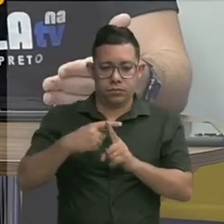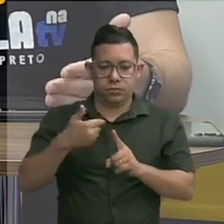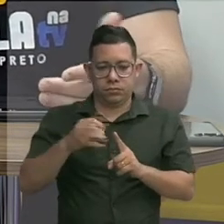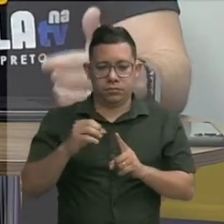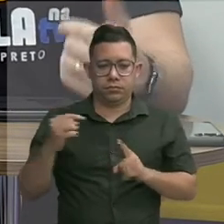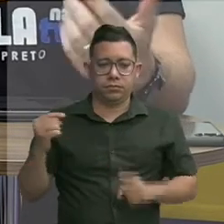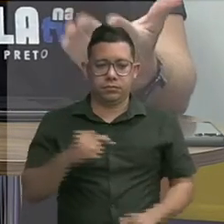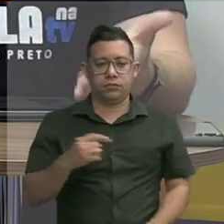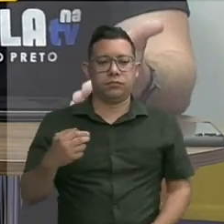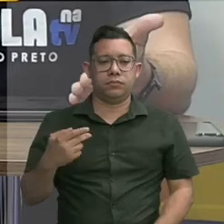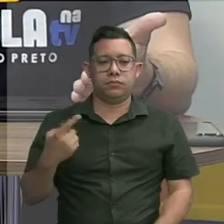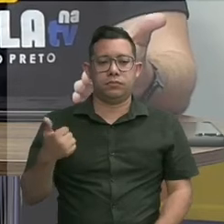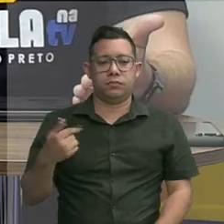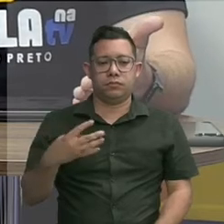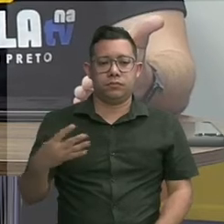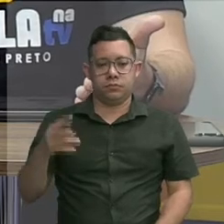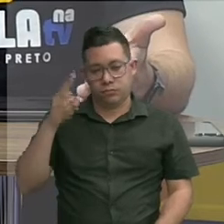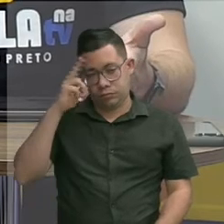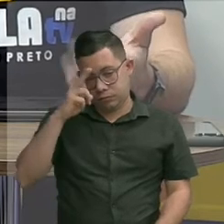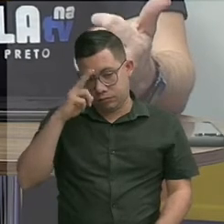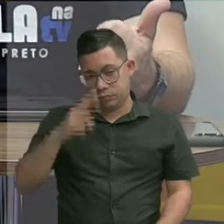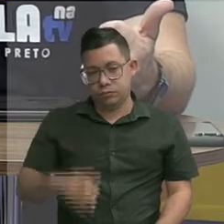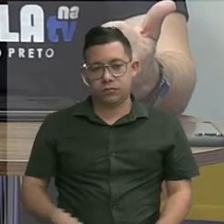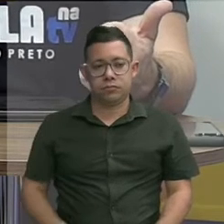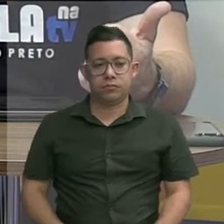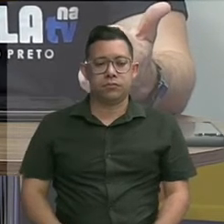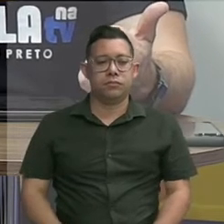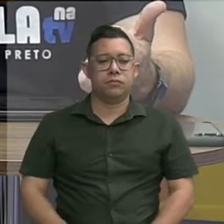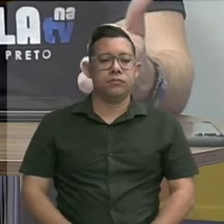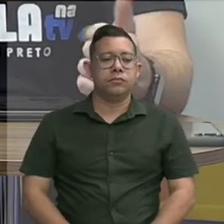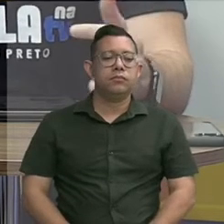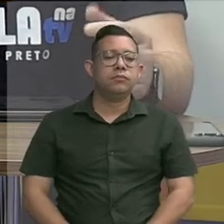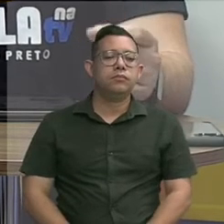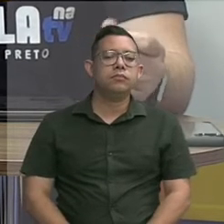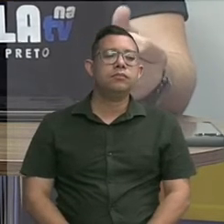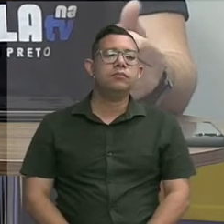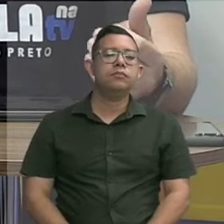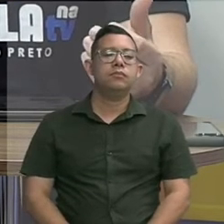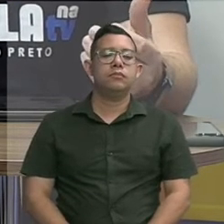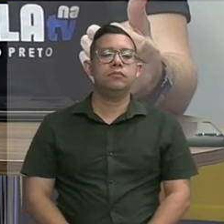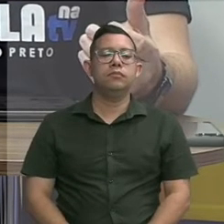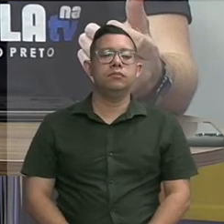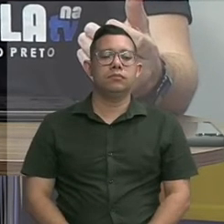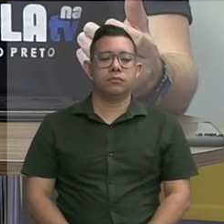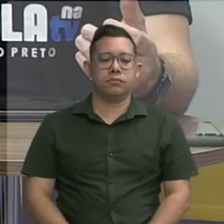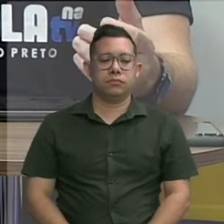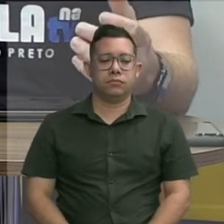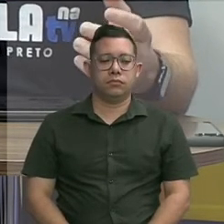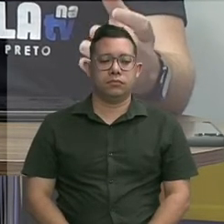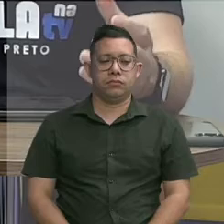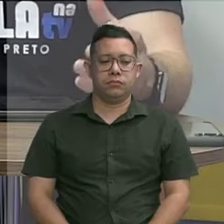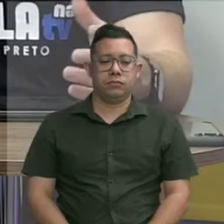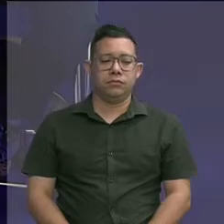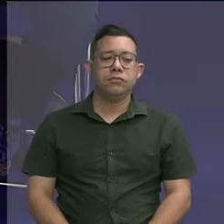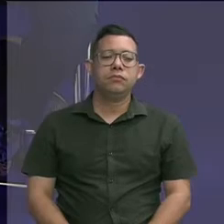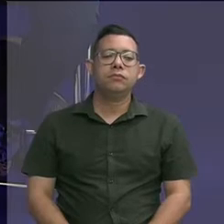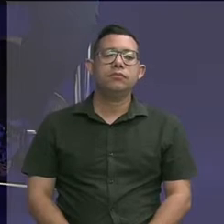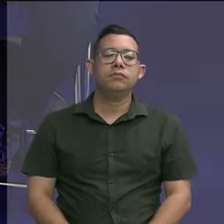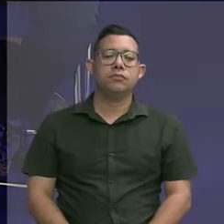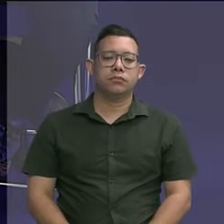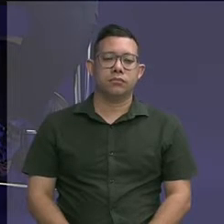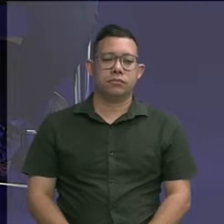+ 10 = 144 lembra gente é porque ela queria uma piscina que tinha mais nem